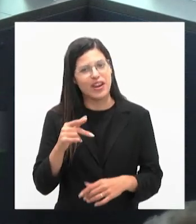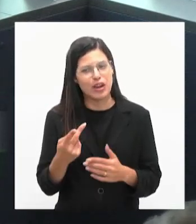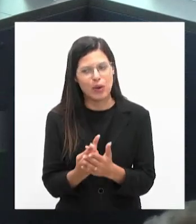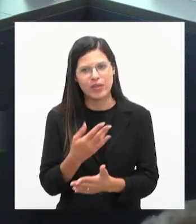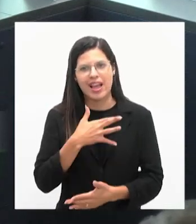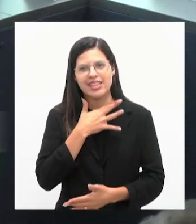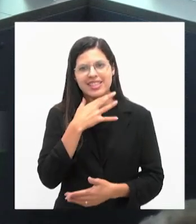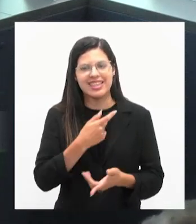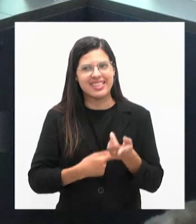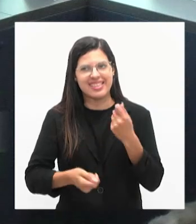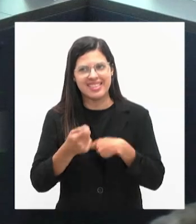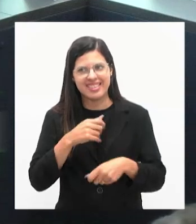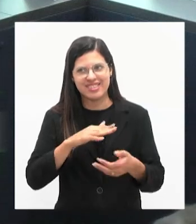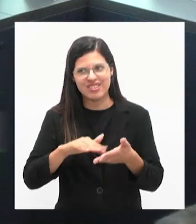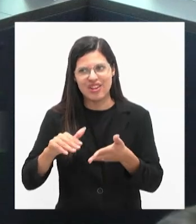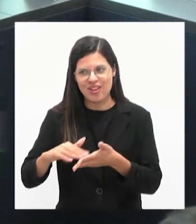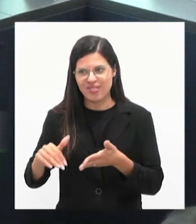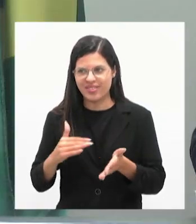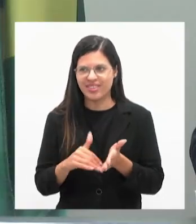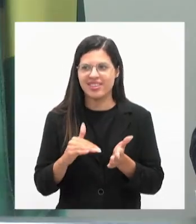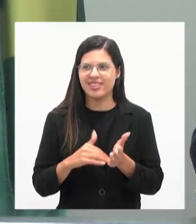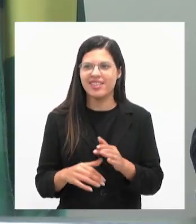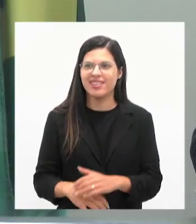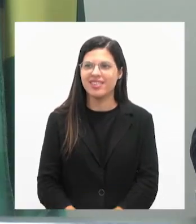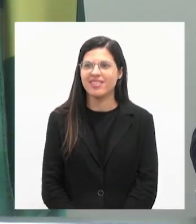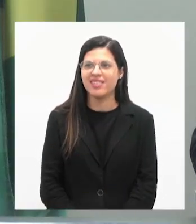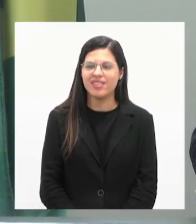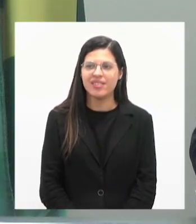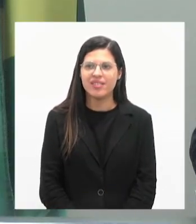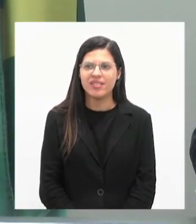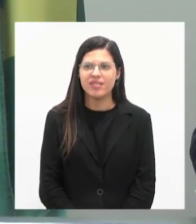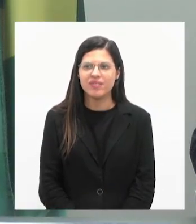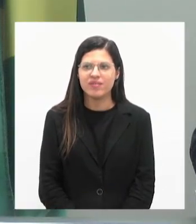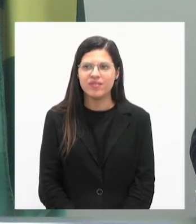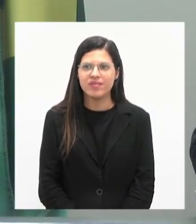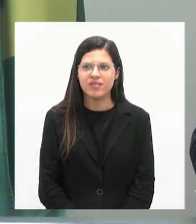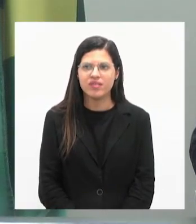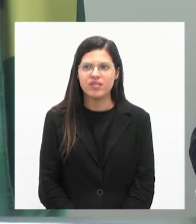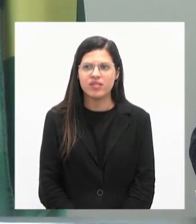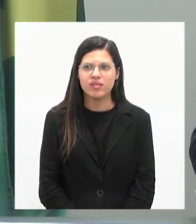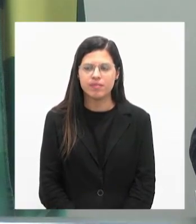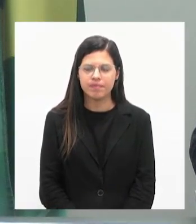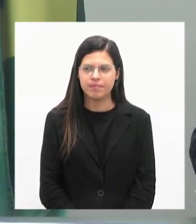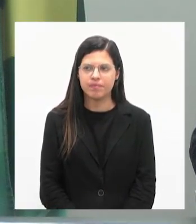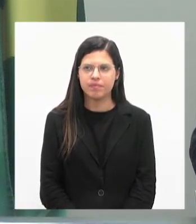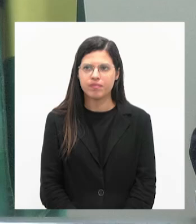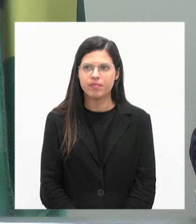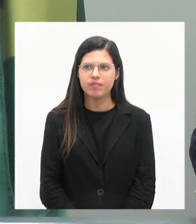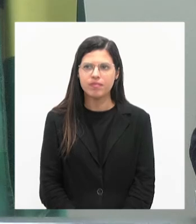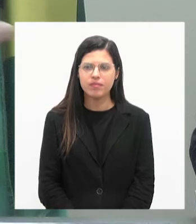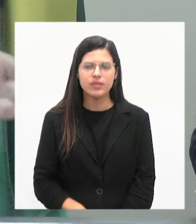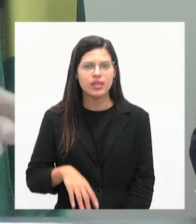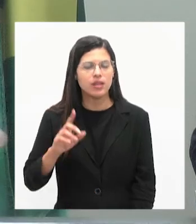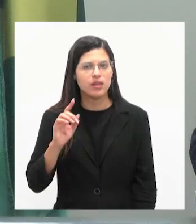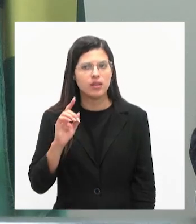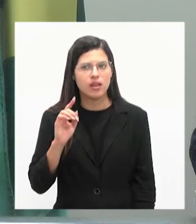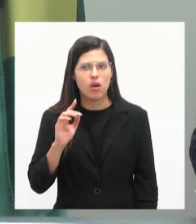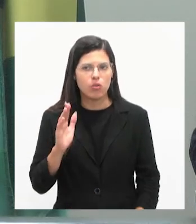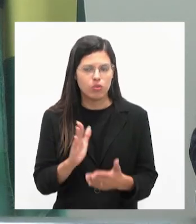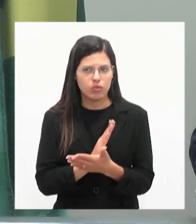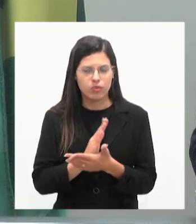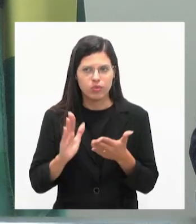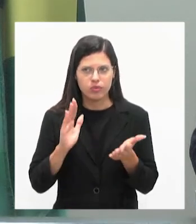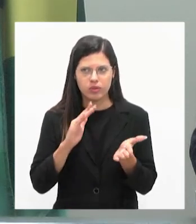Deputado Rodrigo. Problema aí, eu, enquanto parlamentar, e aí a gente, né, passaram alguns secretários,